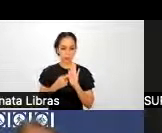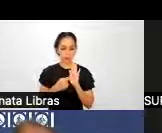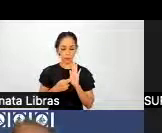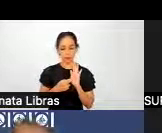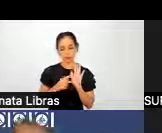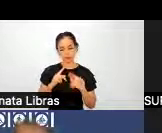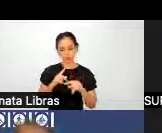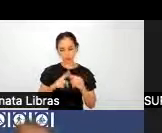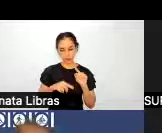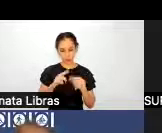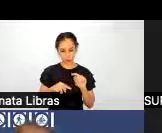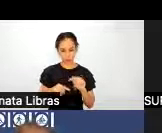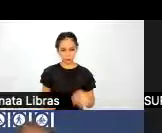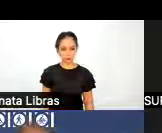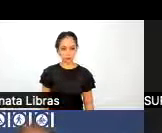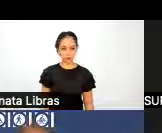equipamento.